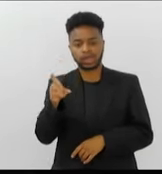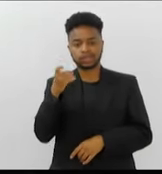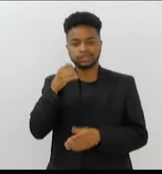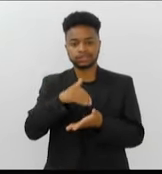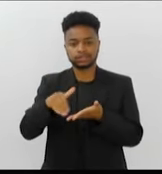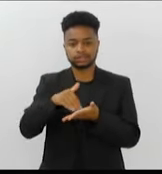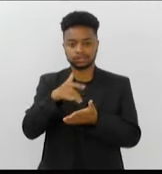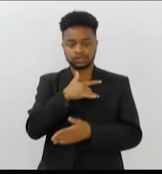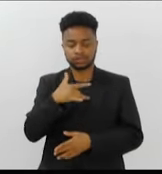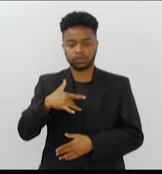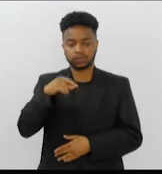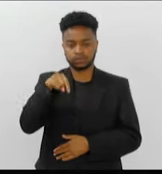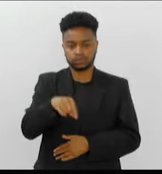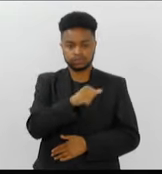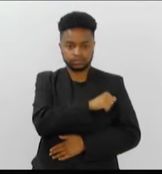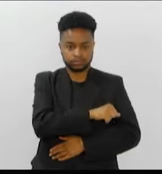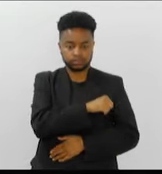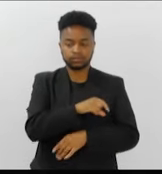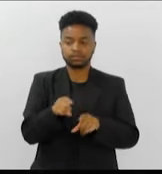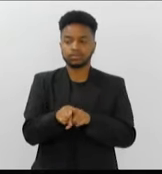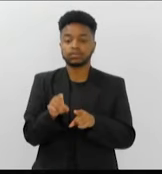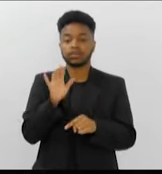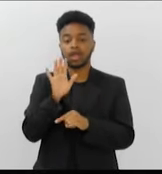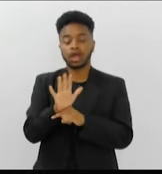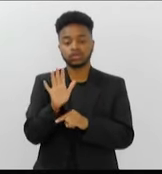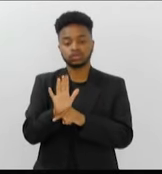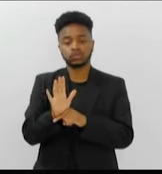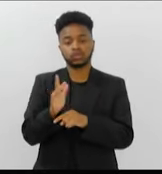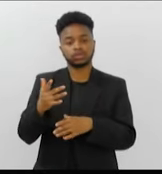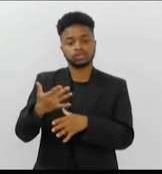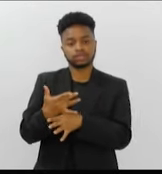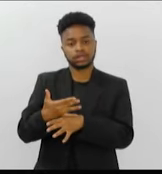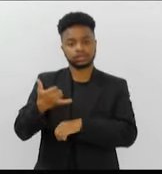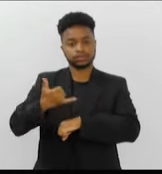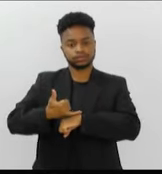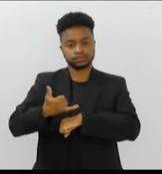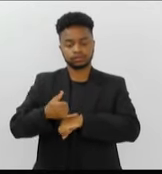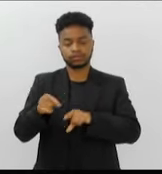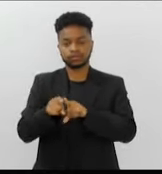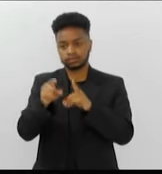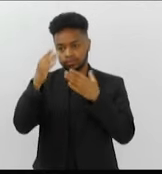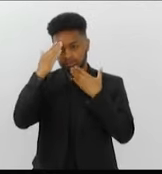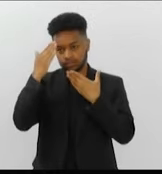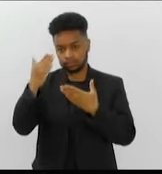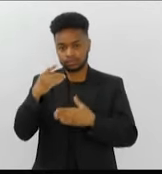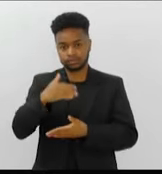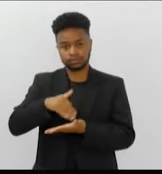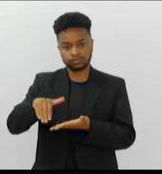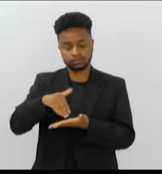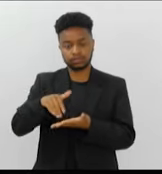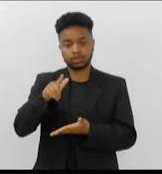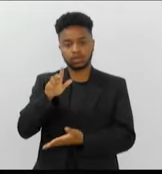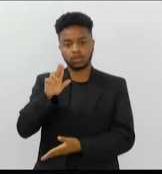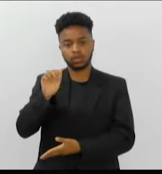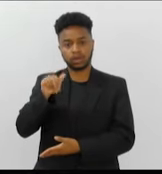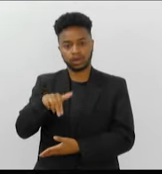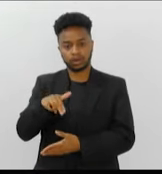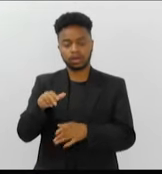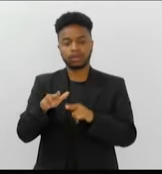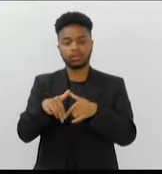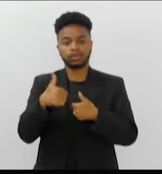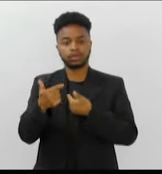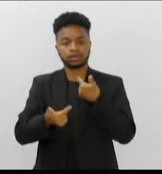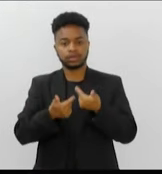Rio de Janeiro, ajudou muito Volta Redonda. Agradecer também o secretário Luan pelo trabalho